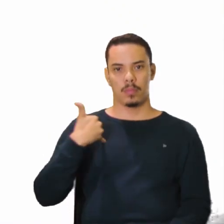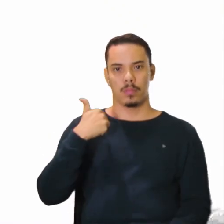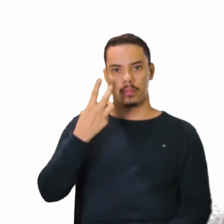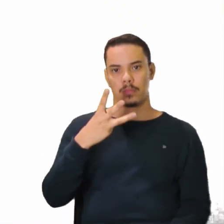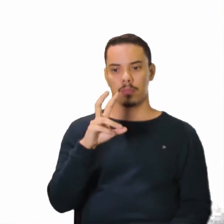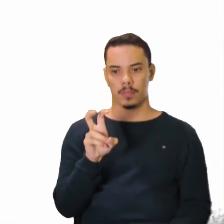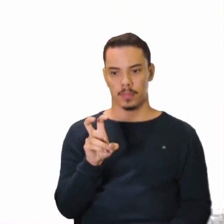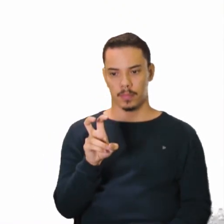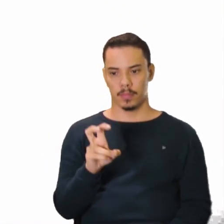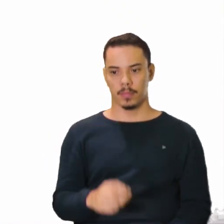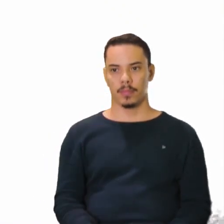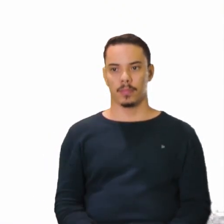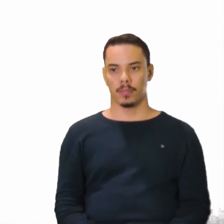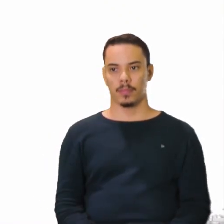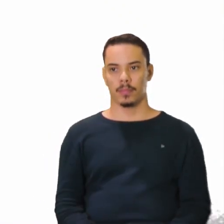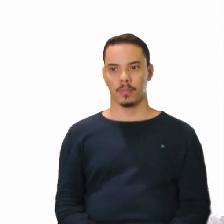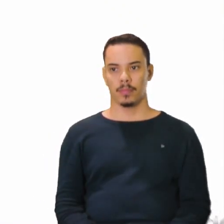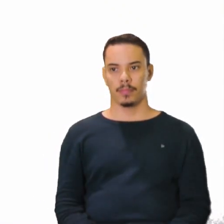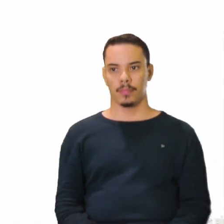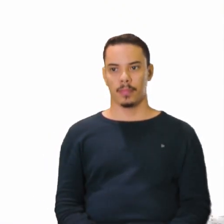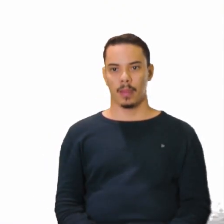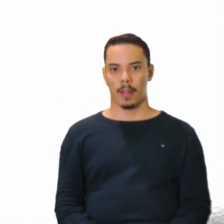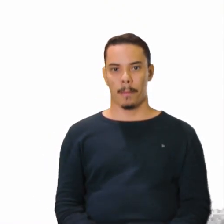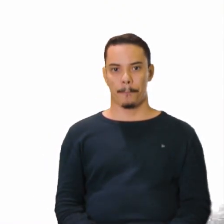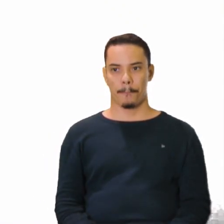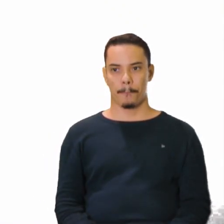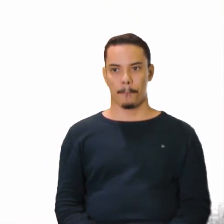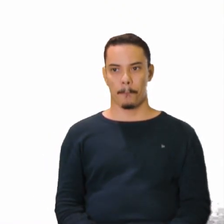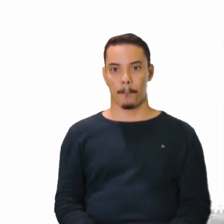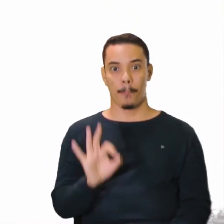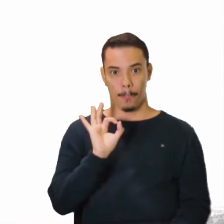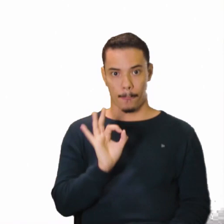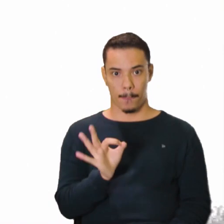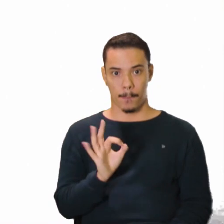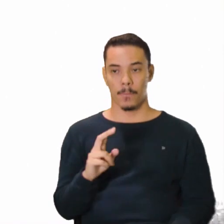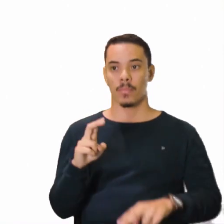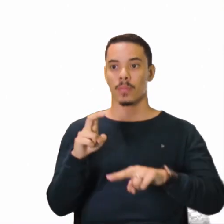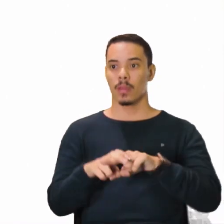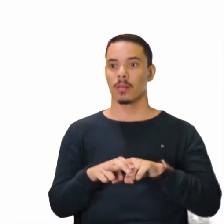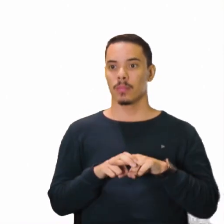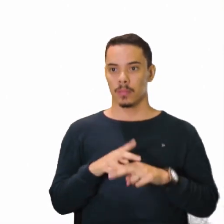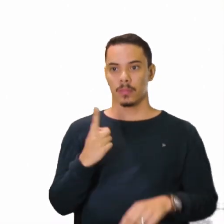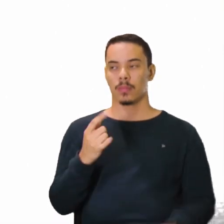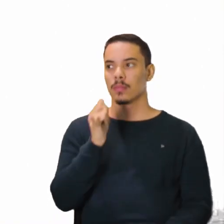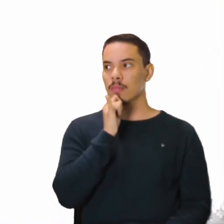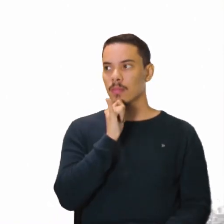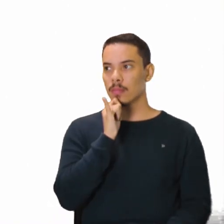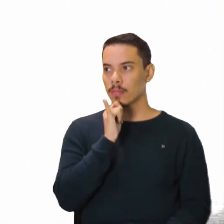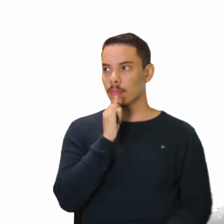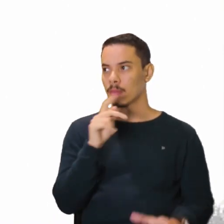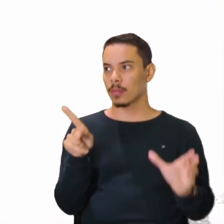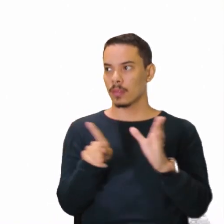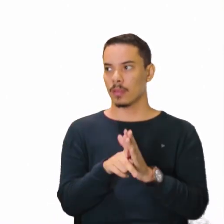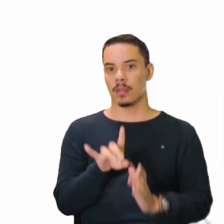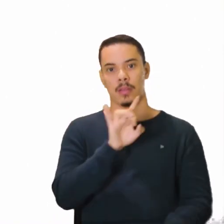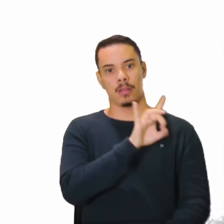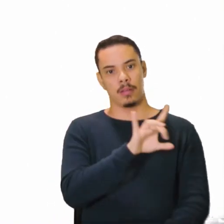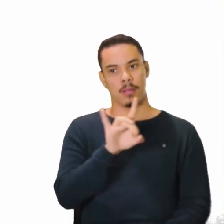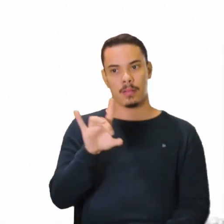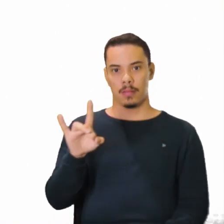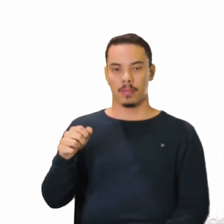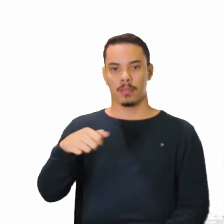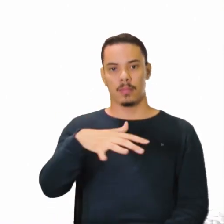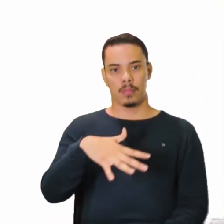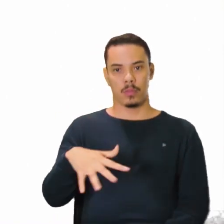35 anos. Ok. Então, trazendo aí para vocês um exemplo para cada situação